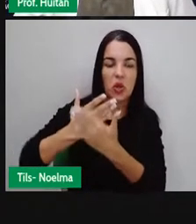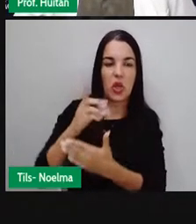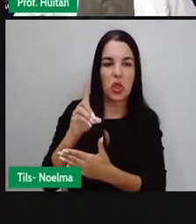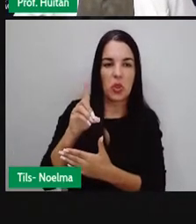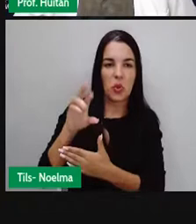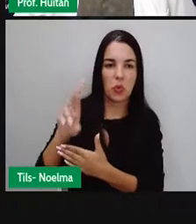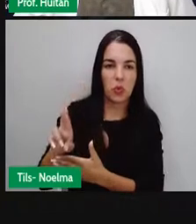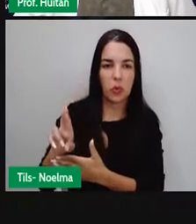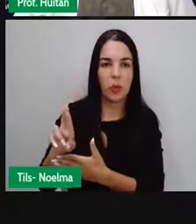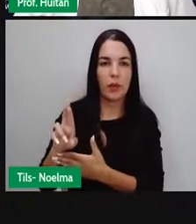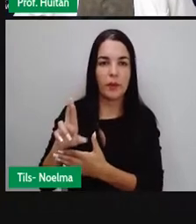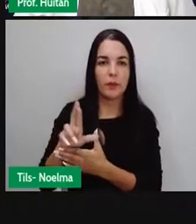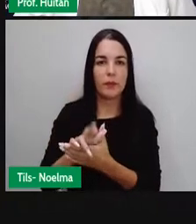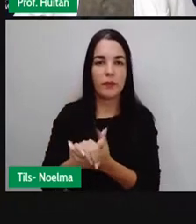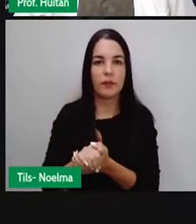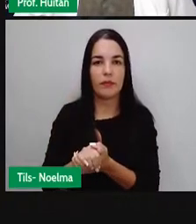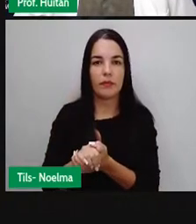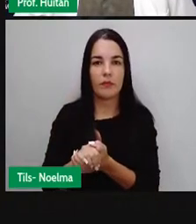E